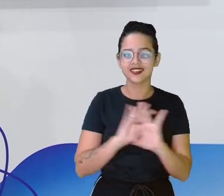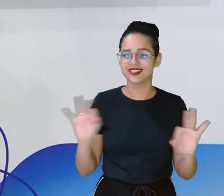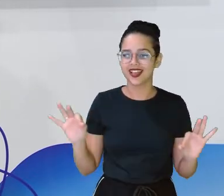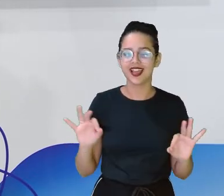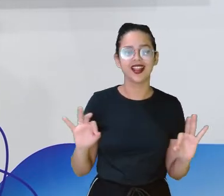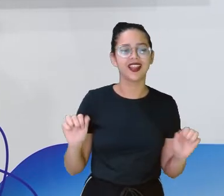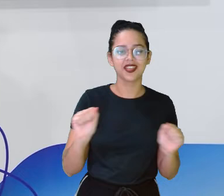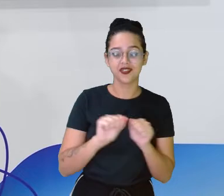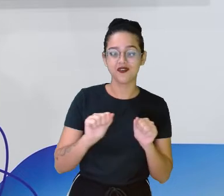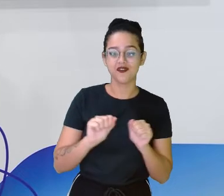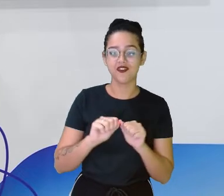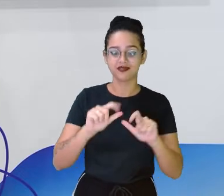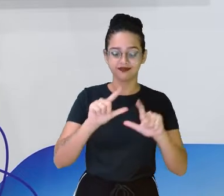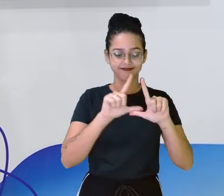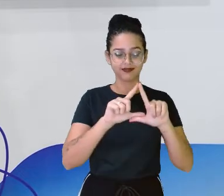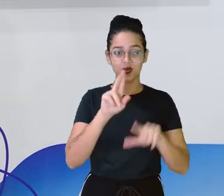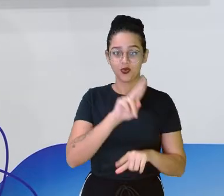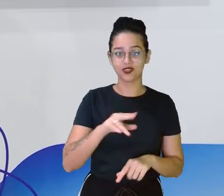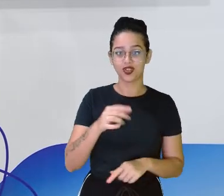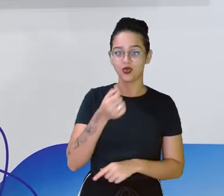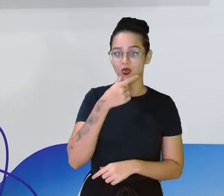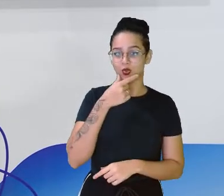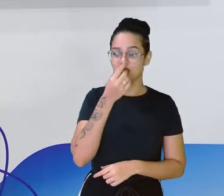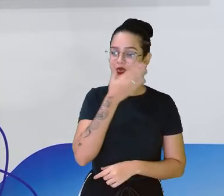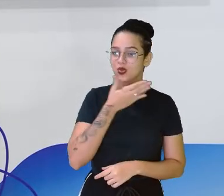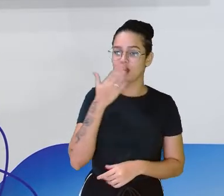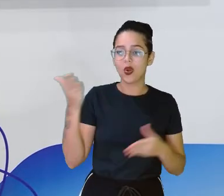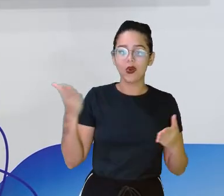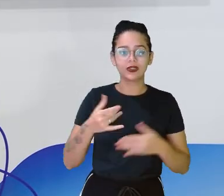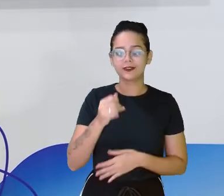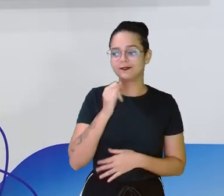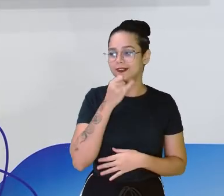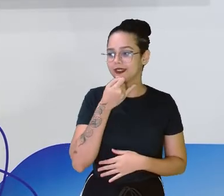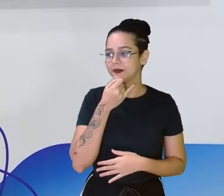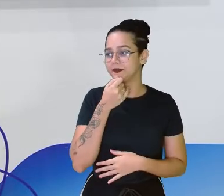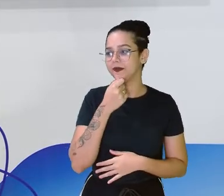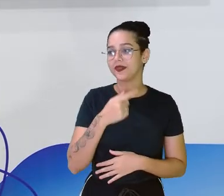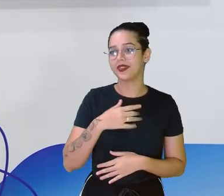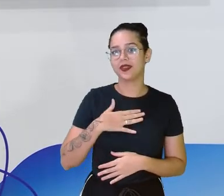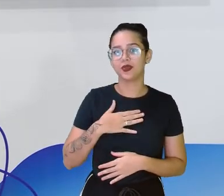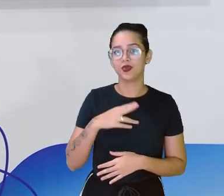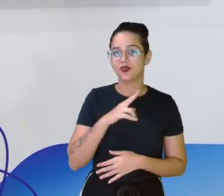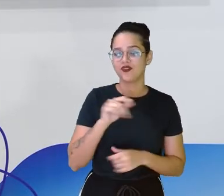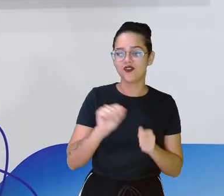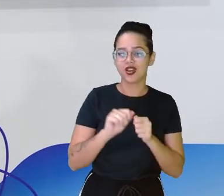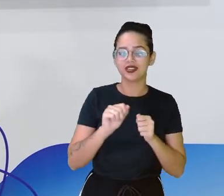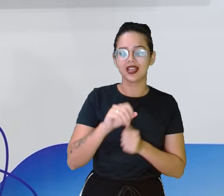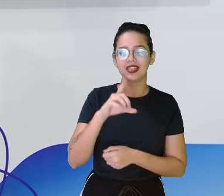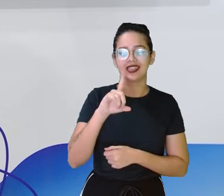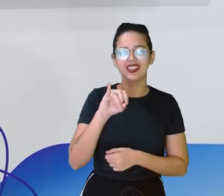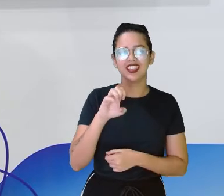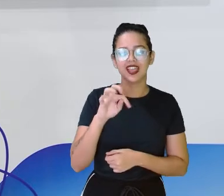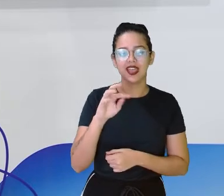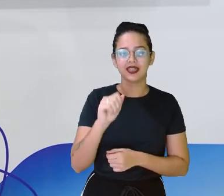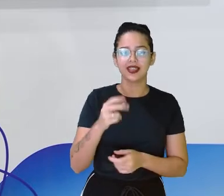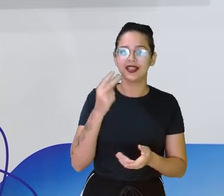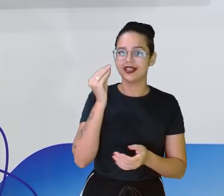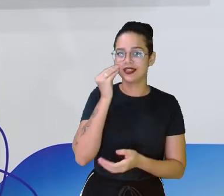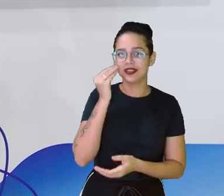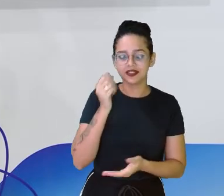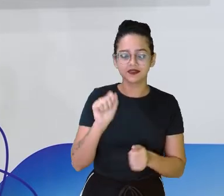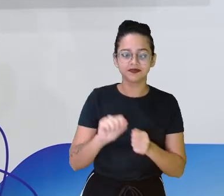construir pirâmide com jujuba. Hoje eu não trouxe, né? Tô de dieta, né, gente? Tô tentando manter